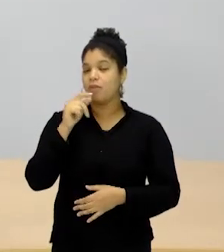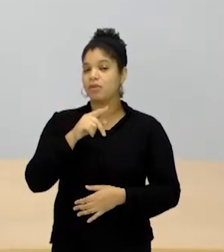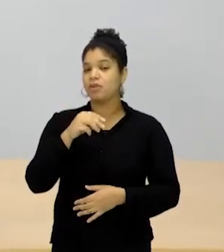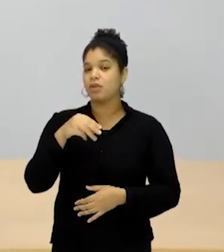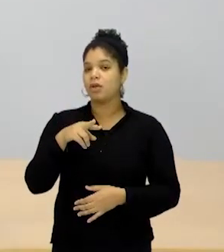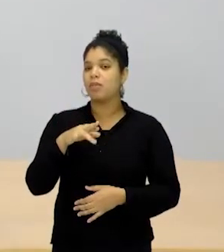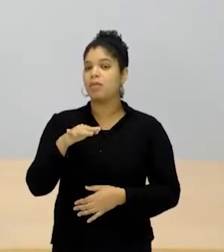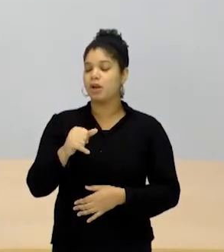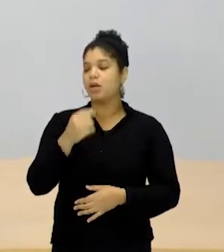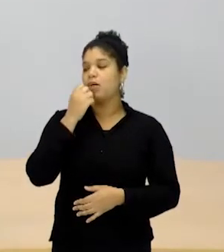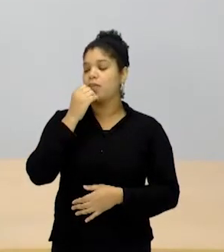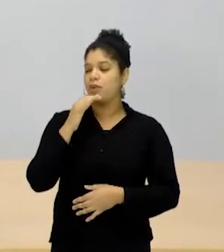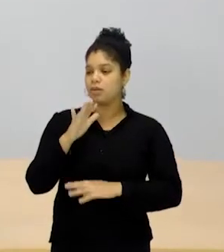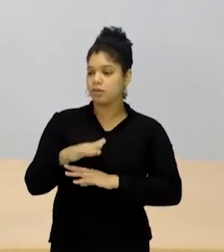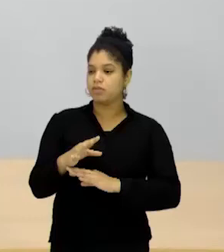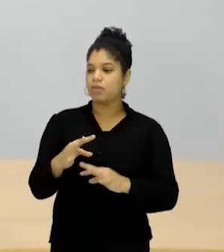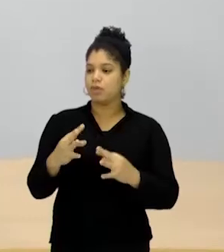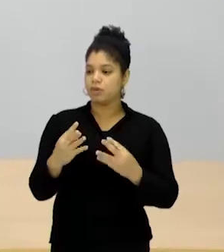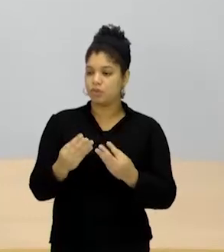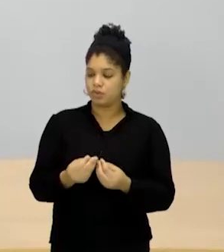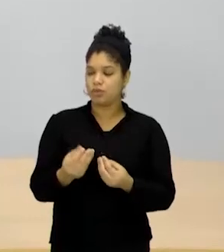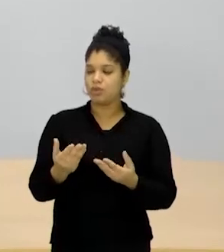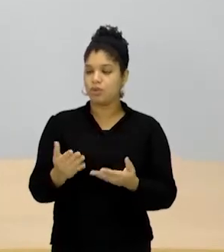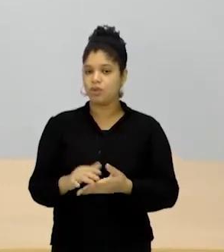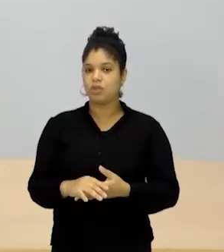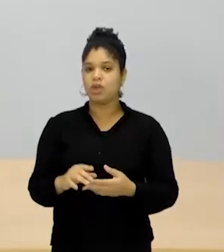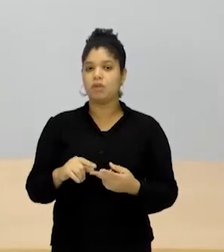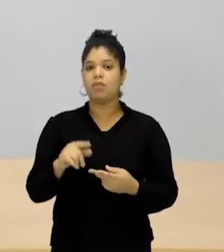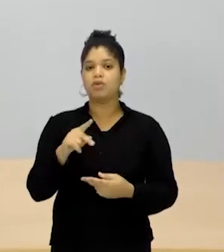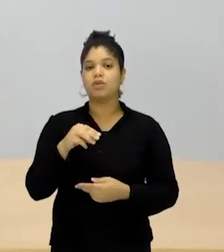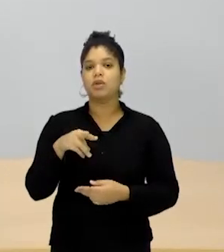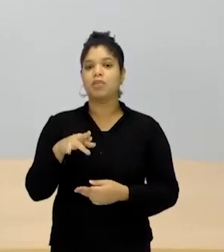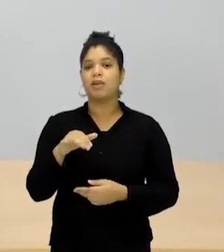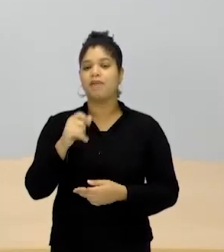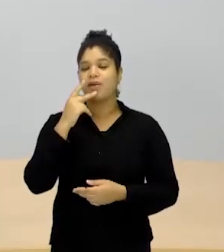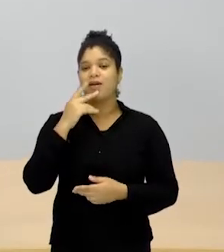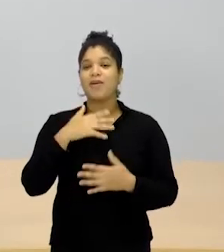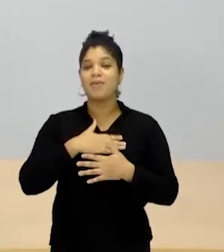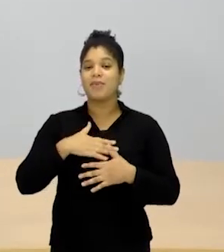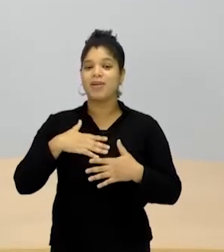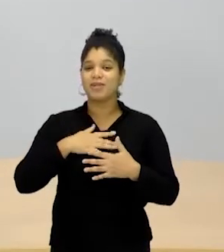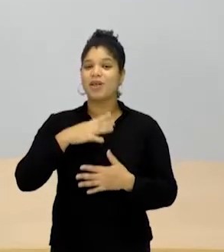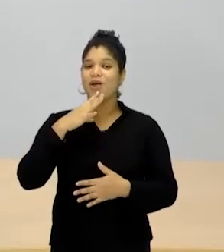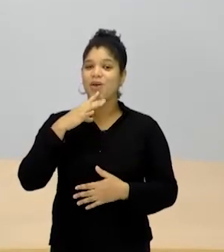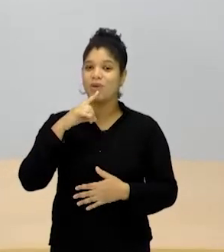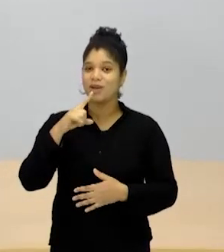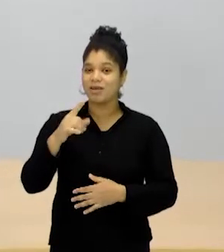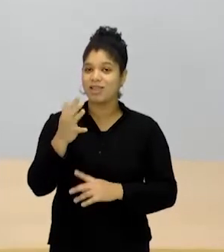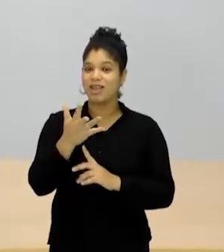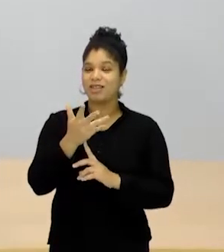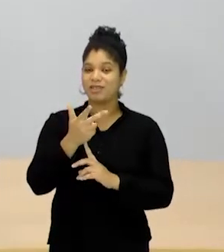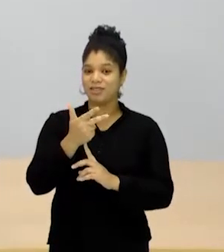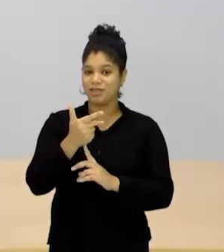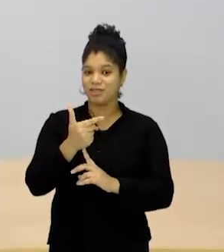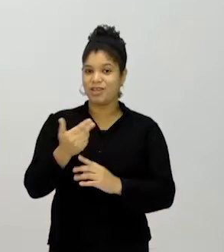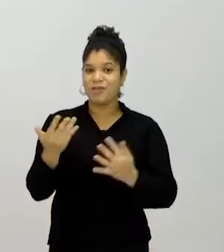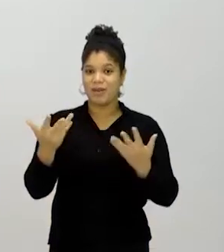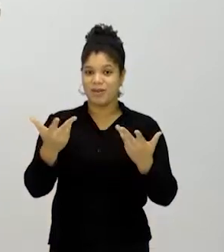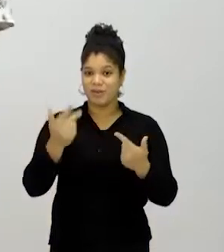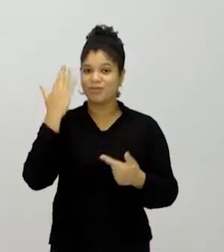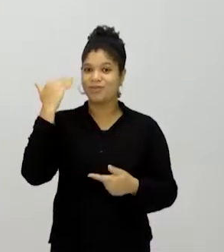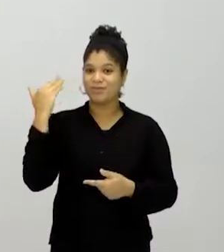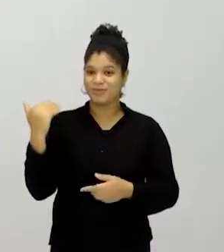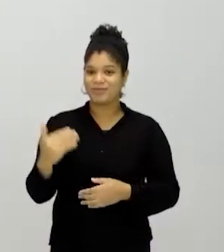boa tarde a todos, né? A Pro Gisele também, e a Pro Maria colocou, prazer conhecer esse grande artista. Aê,